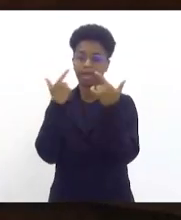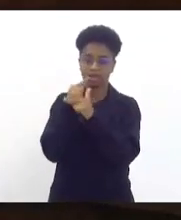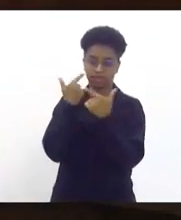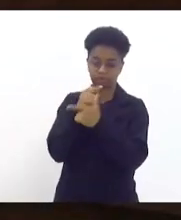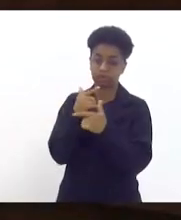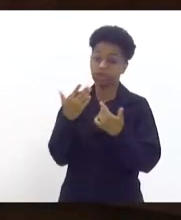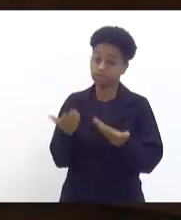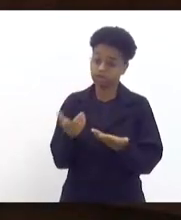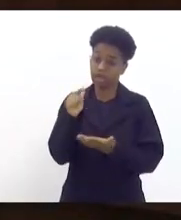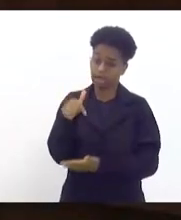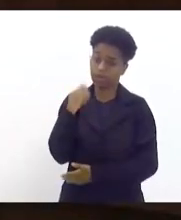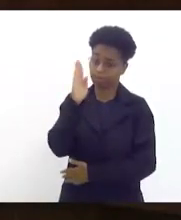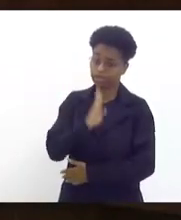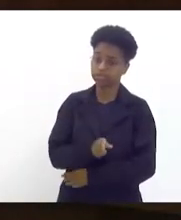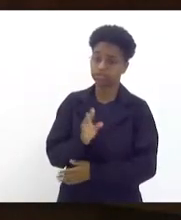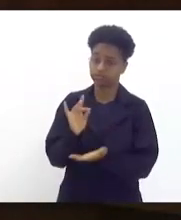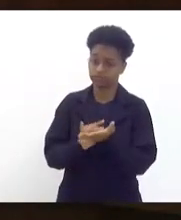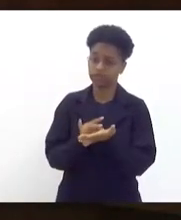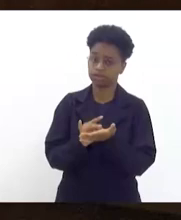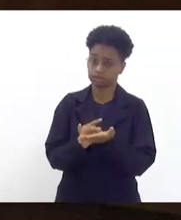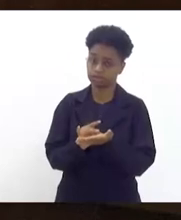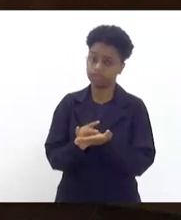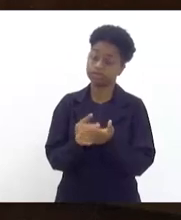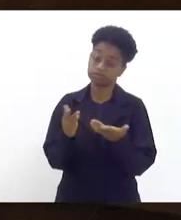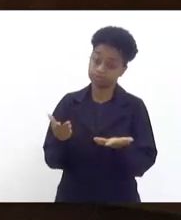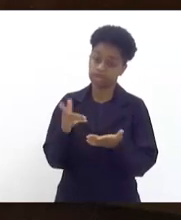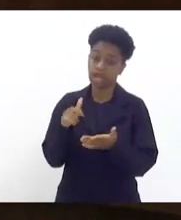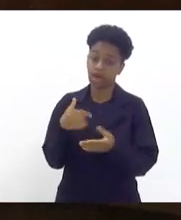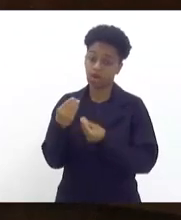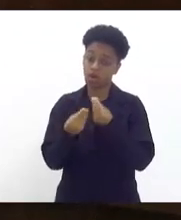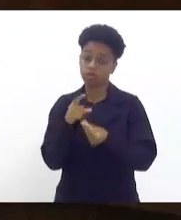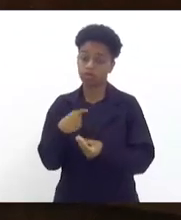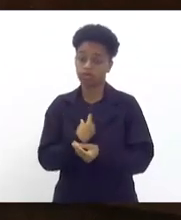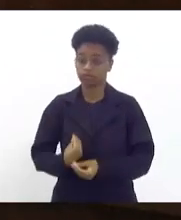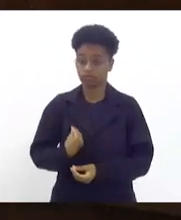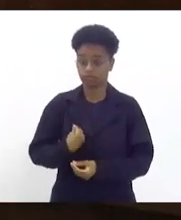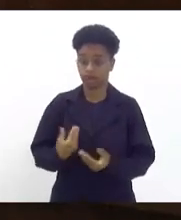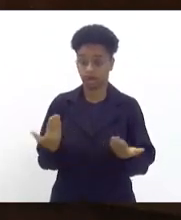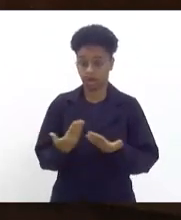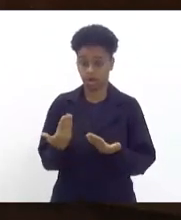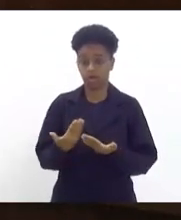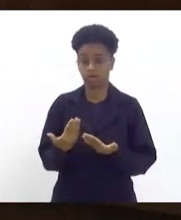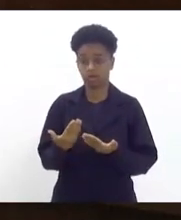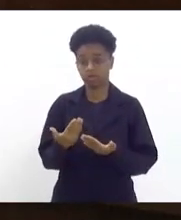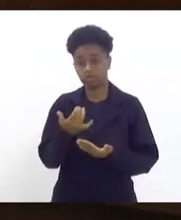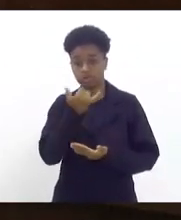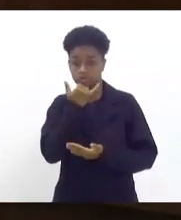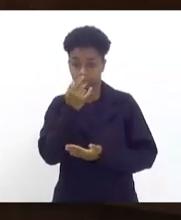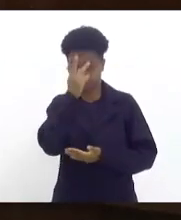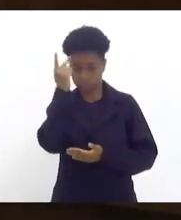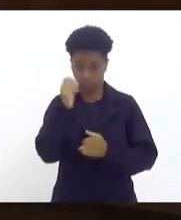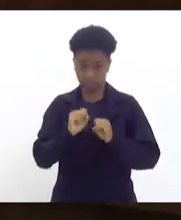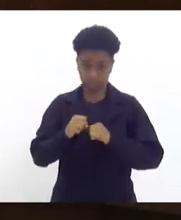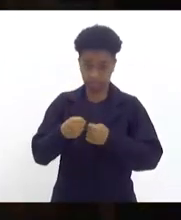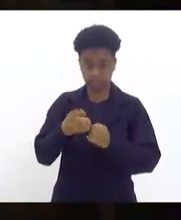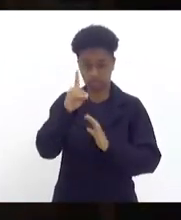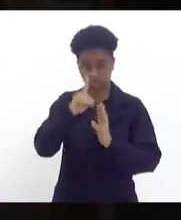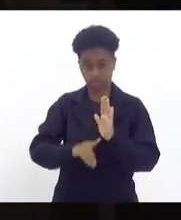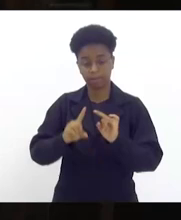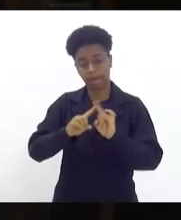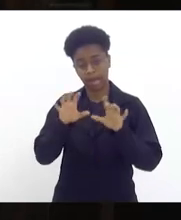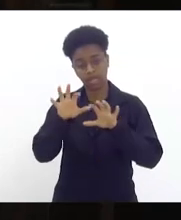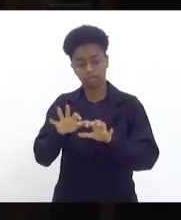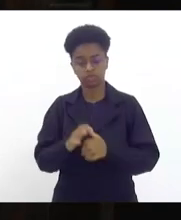é o Brasil infelizmente é um ativo judicial que a gente tá vivendo Me desculpa aí os Defensores do direito mas é isso aí